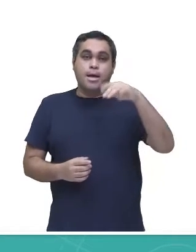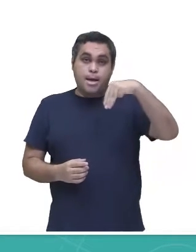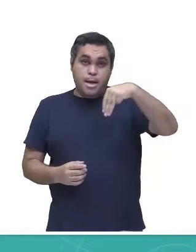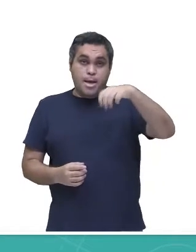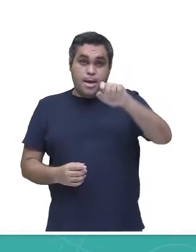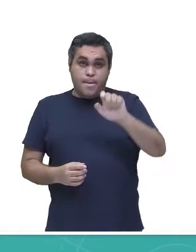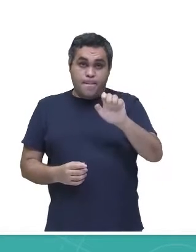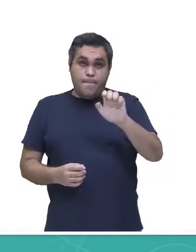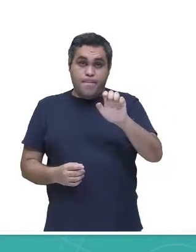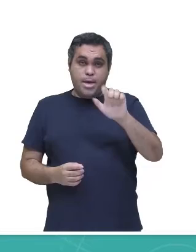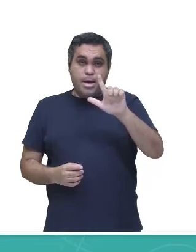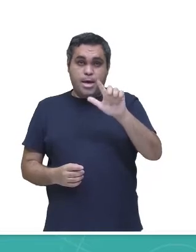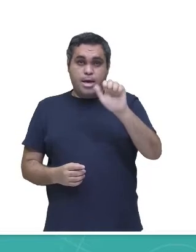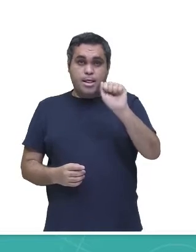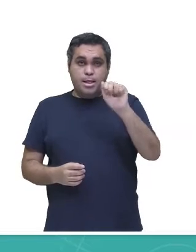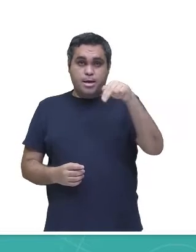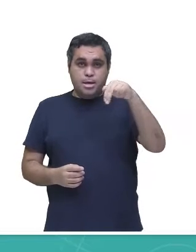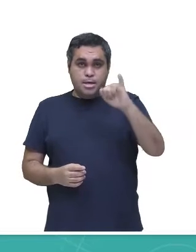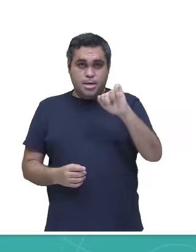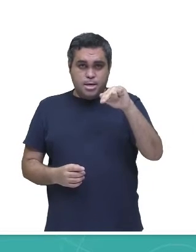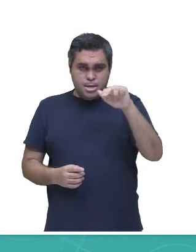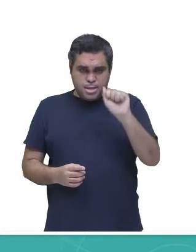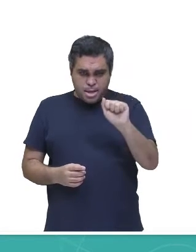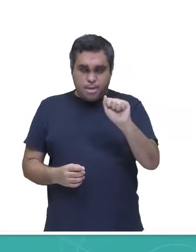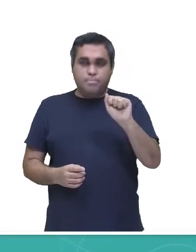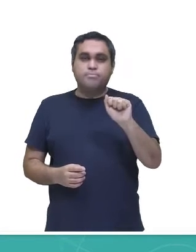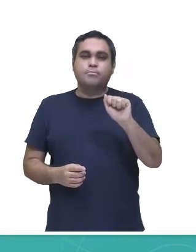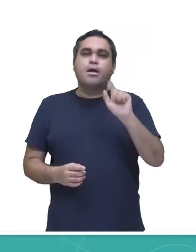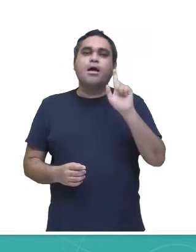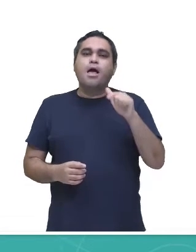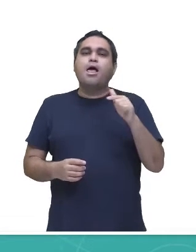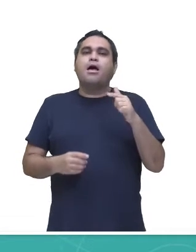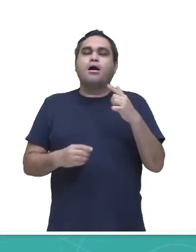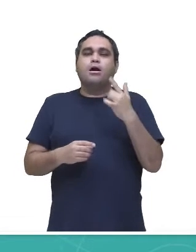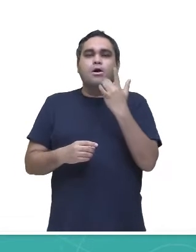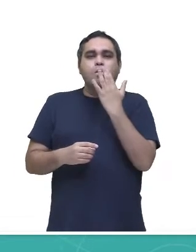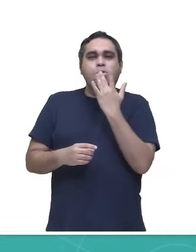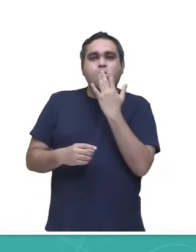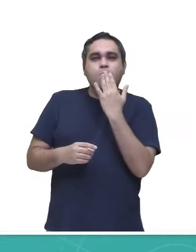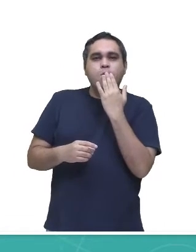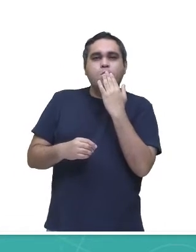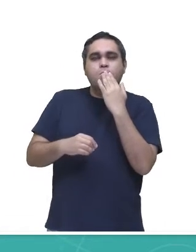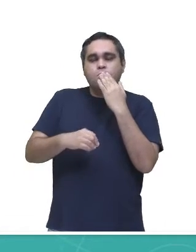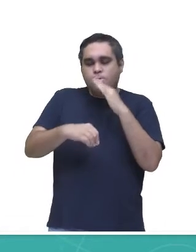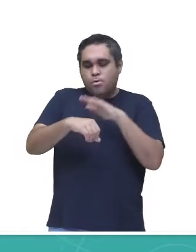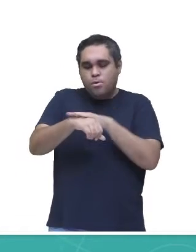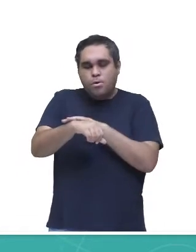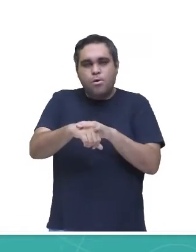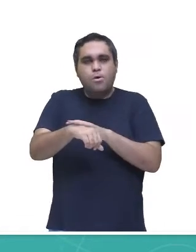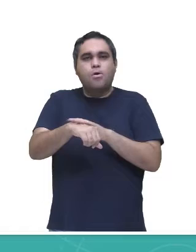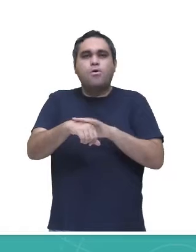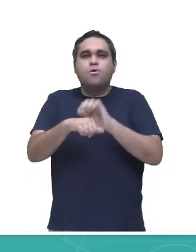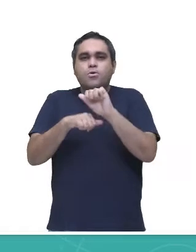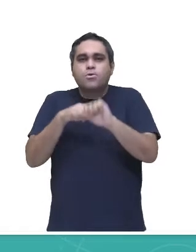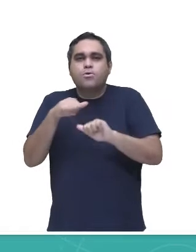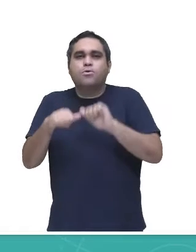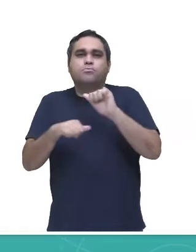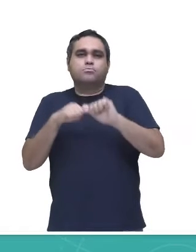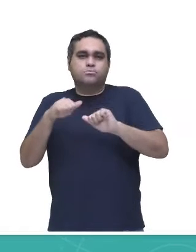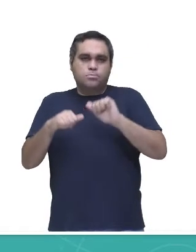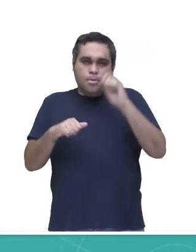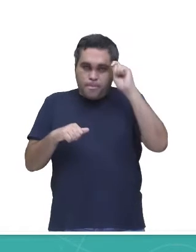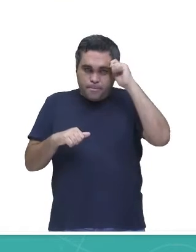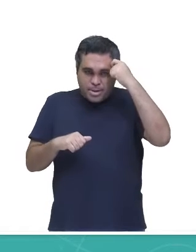essa substância que vai dar a coloração da pele. Então, um indivíduo que